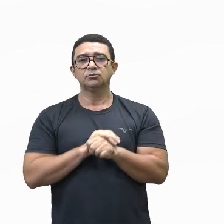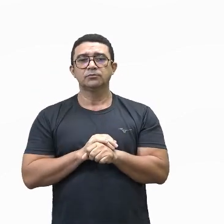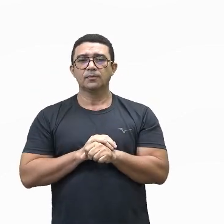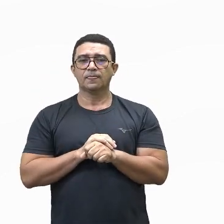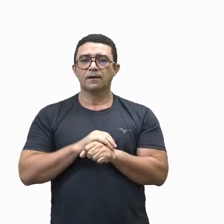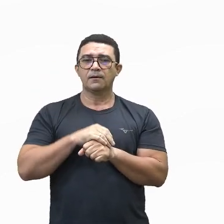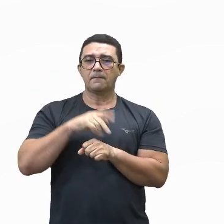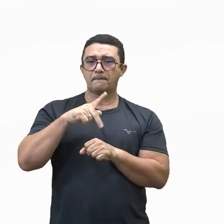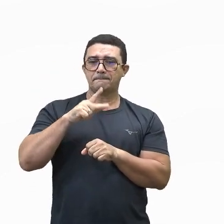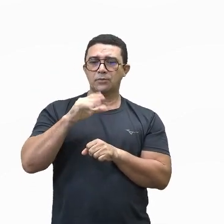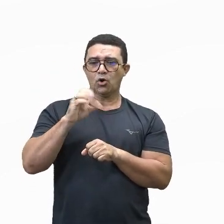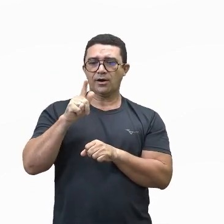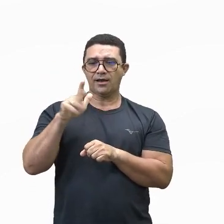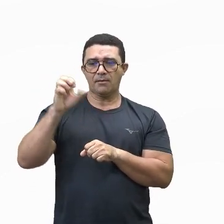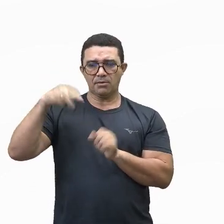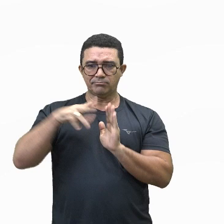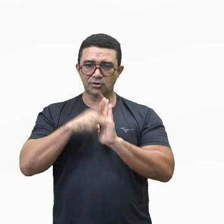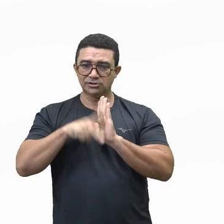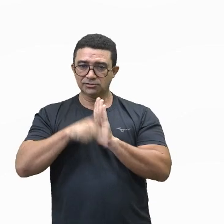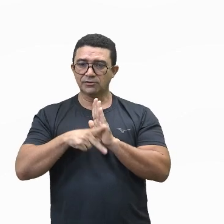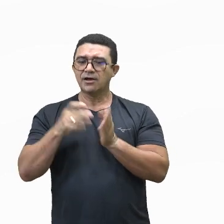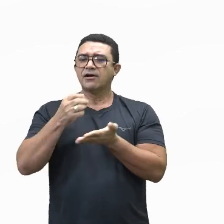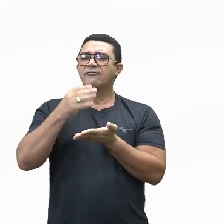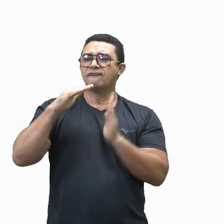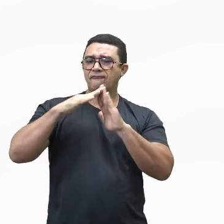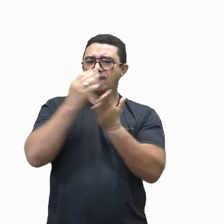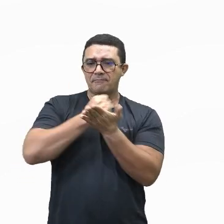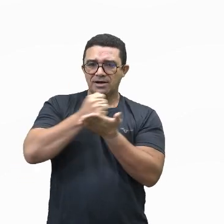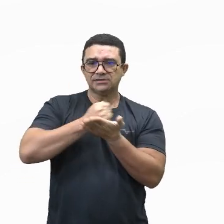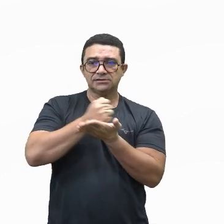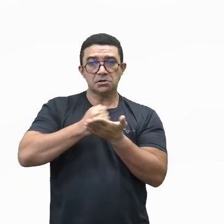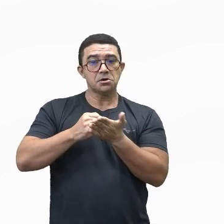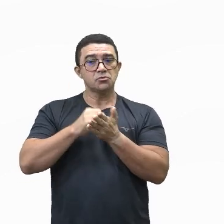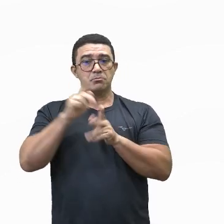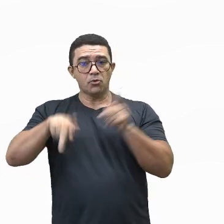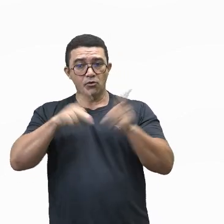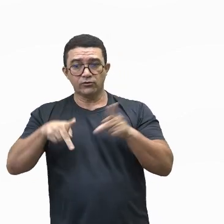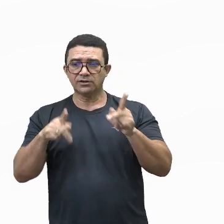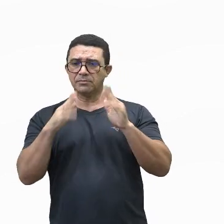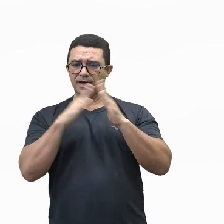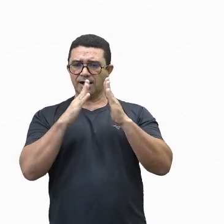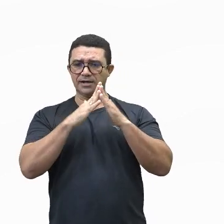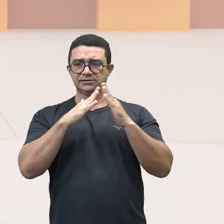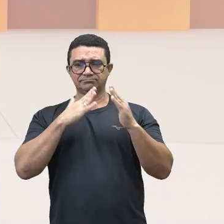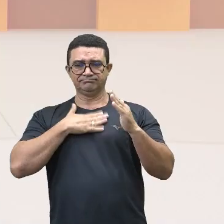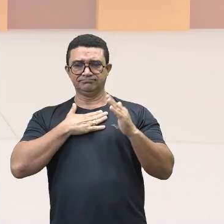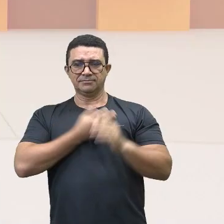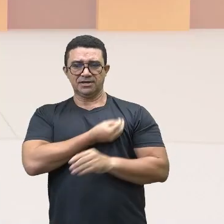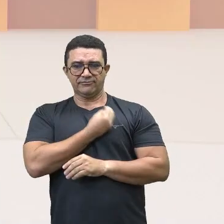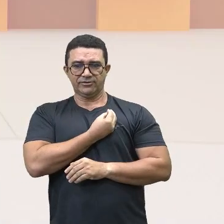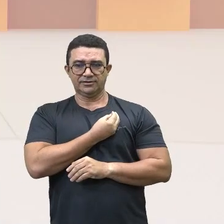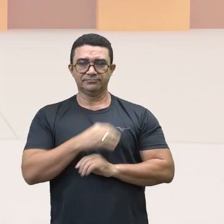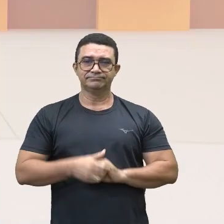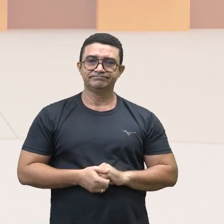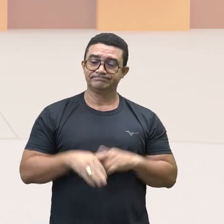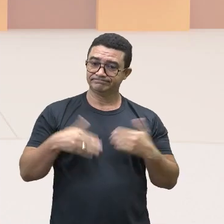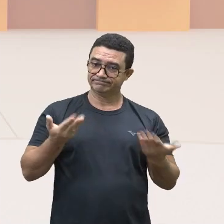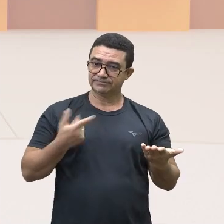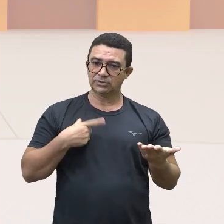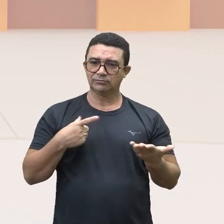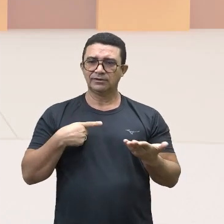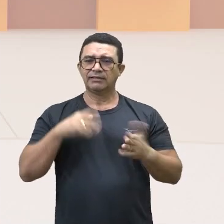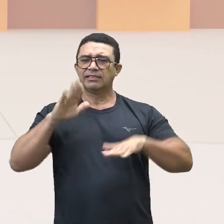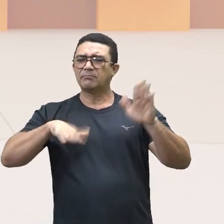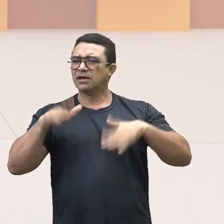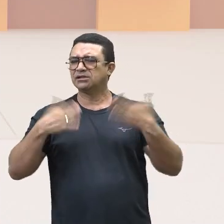programa Farmácia Popular e do Minha Casa Minha Vida. Então, políticas públicas transcendem os